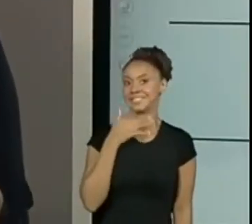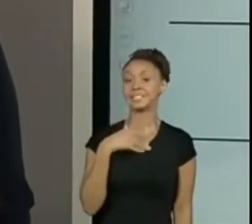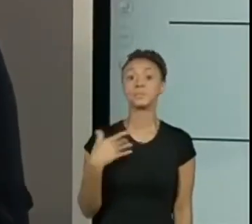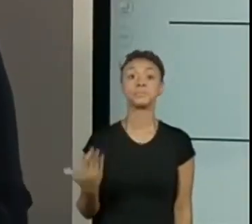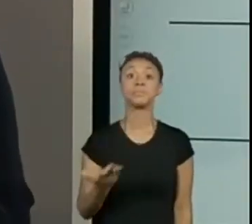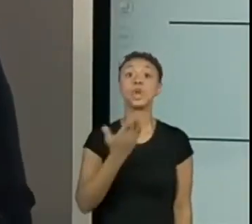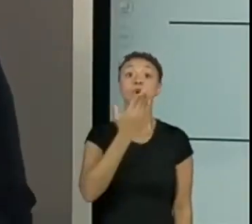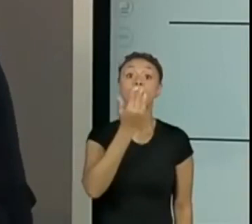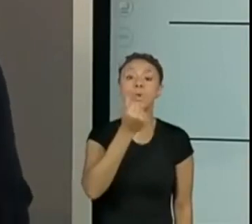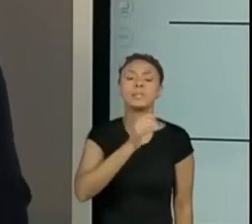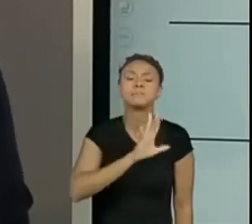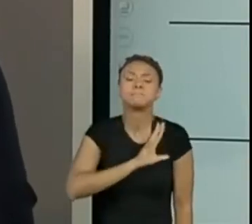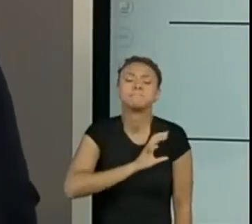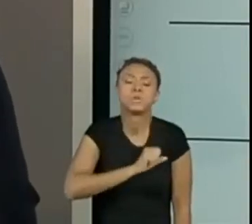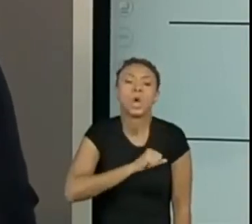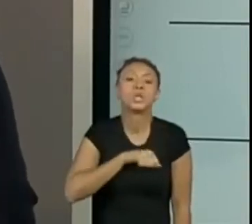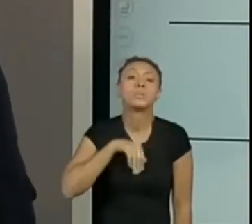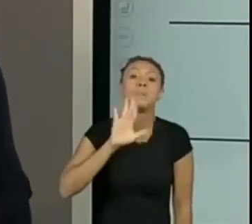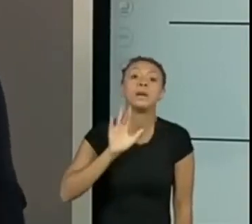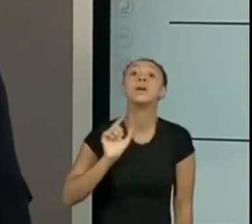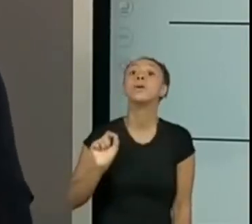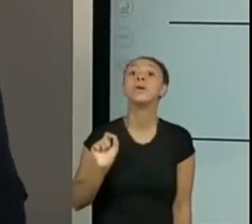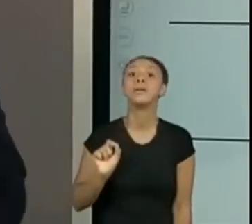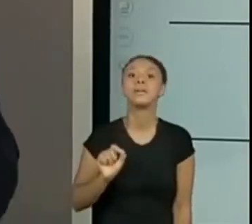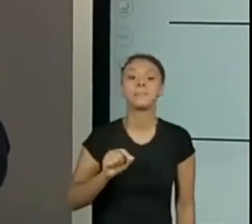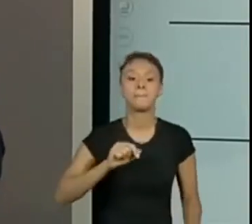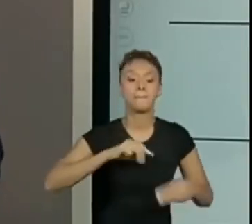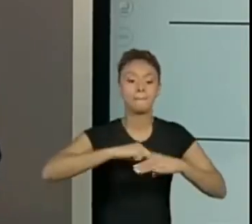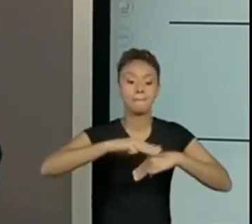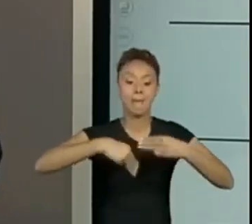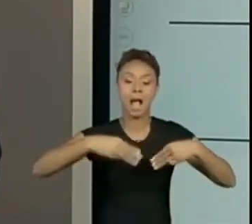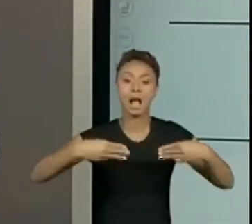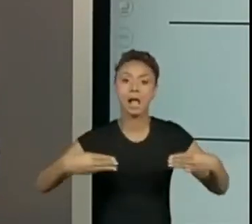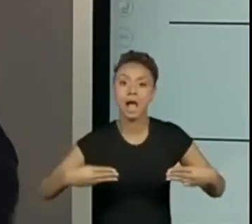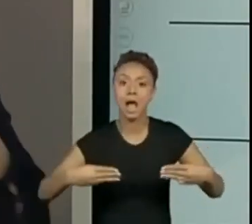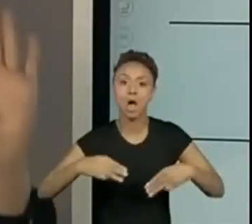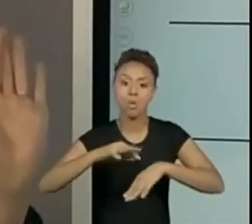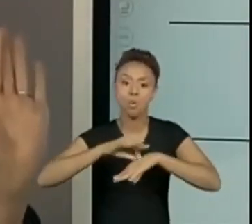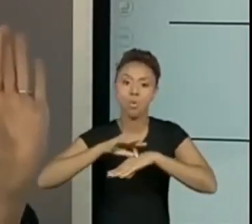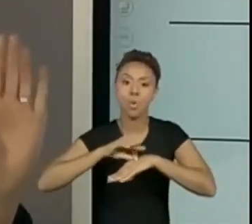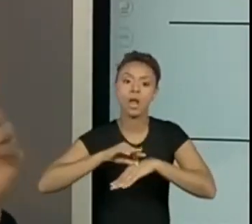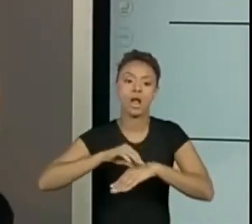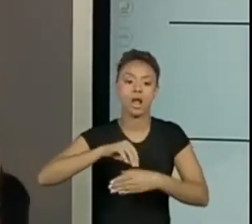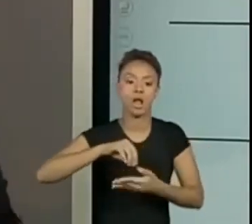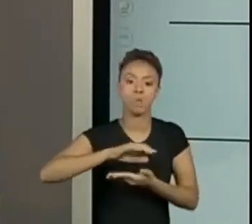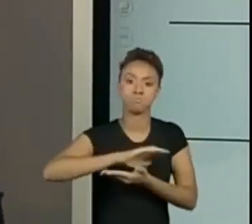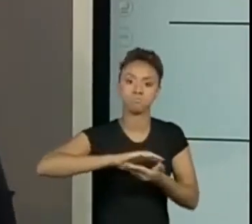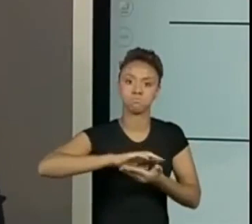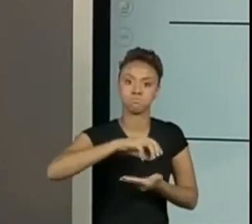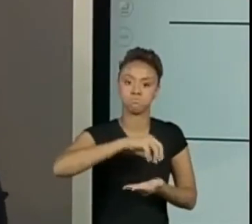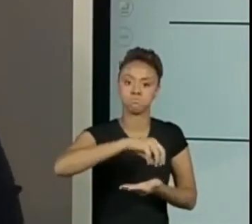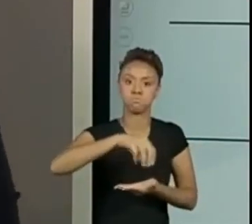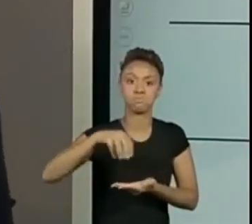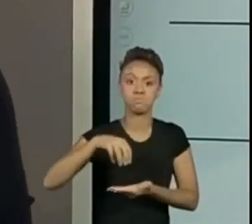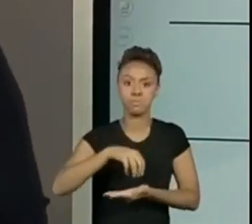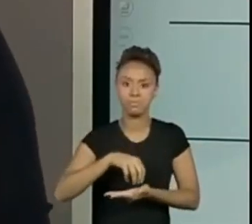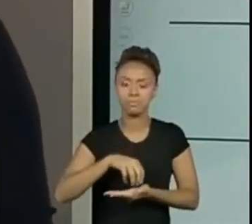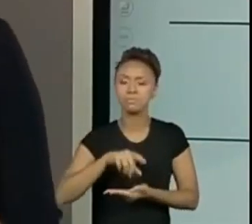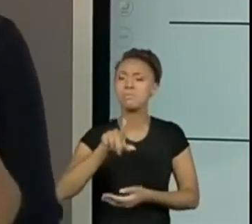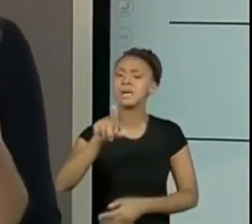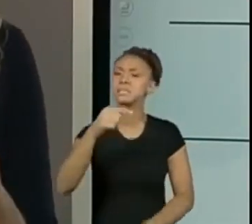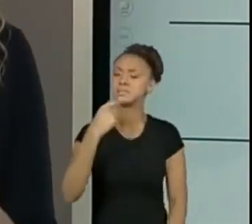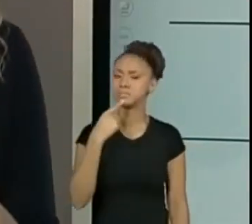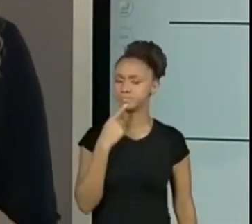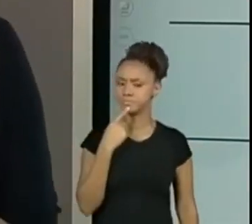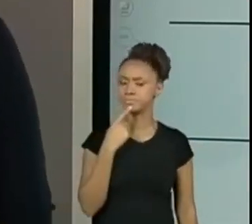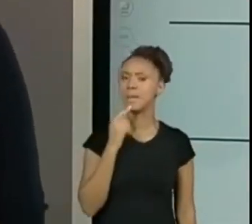preferida, macarrão com almôndegas. Pro Vivi, eu já quero dar uma dica para eles. Eu posso escrever macaco